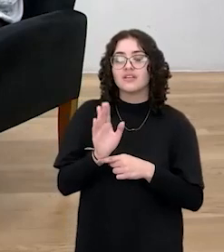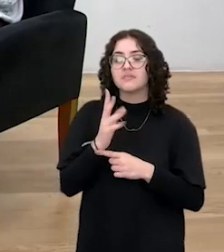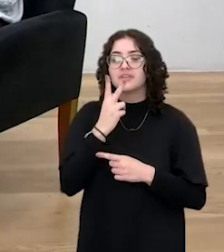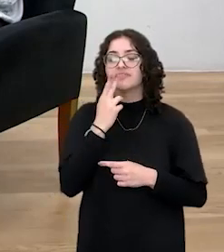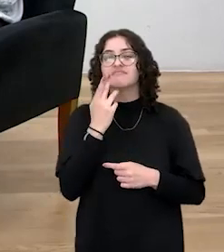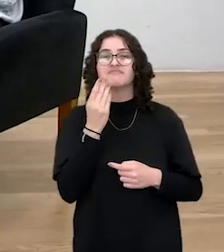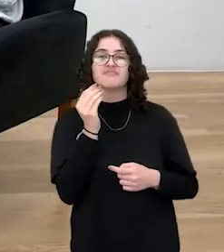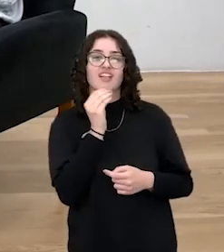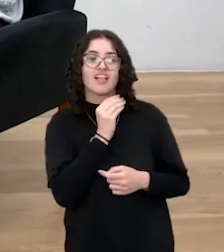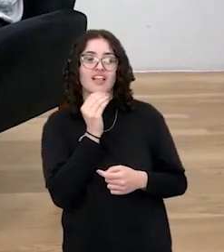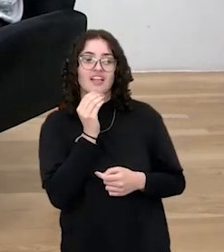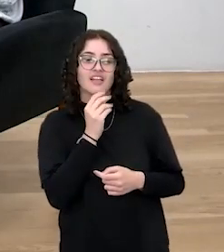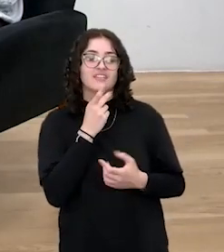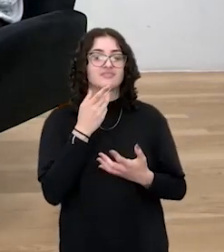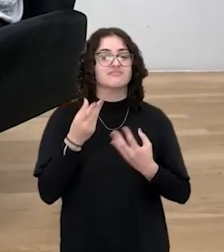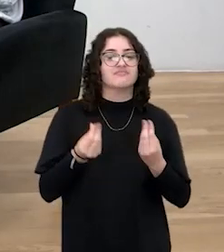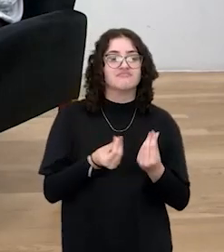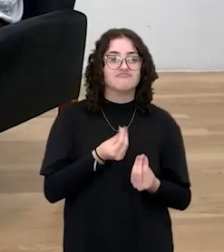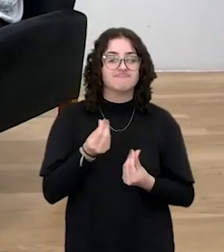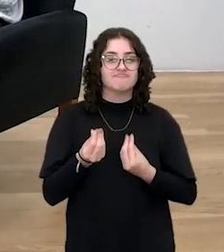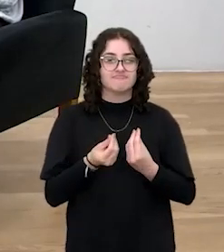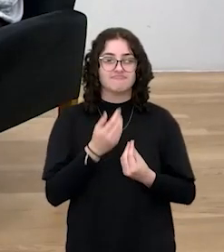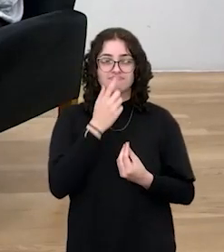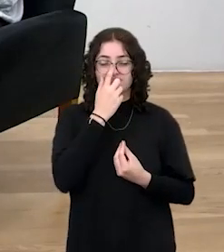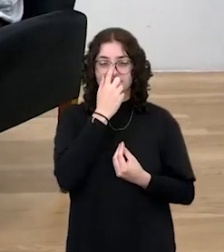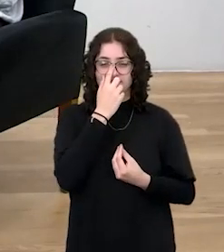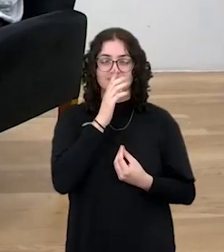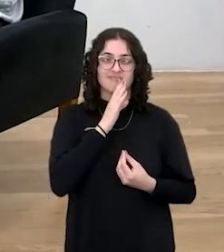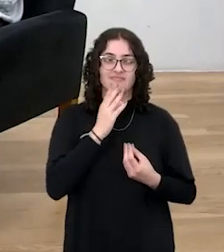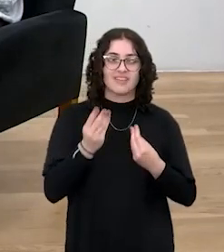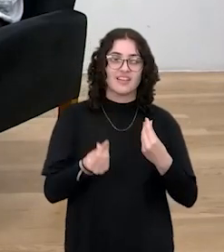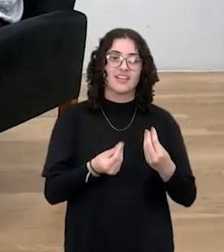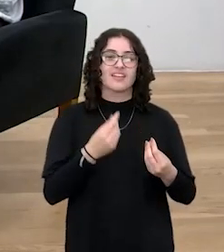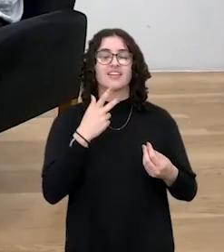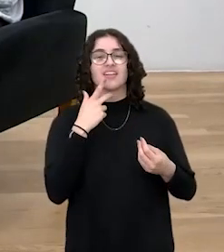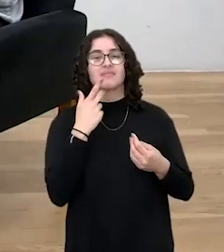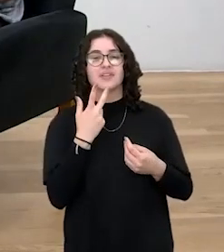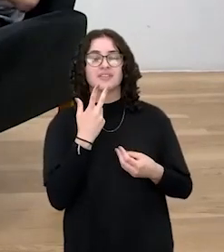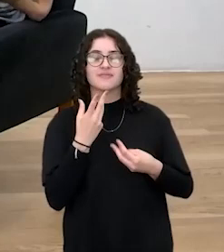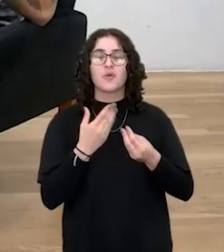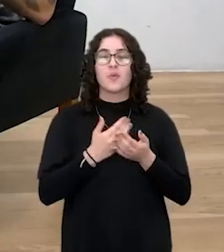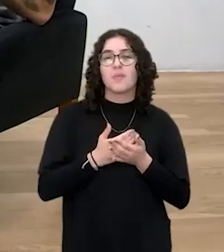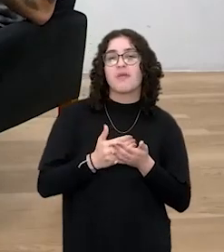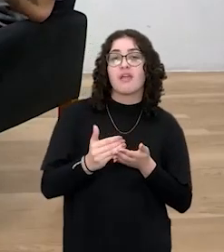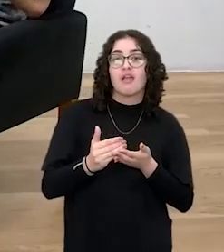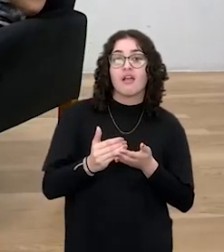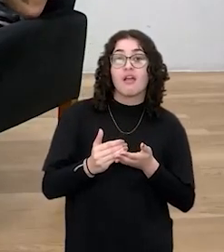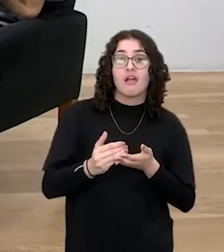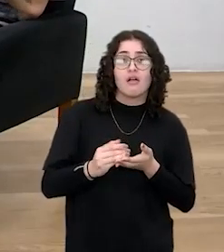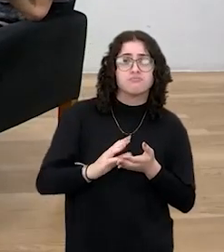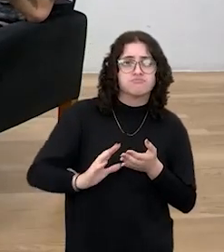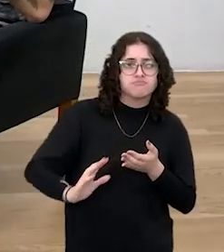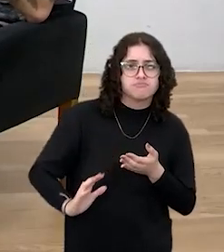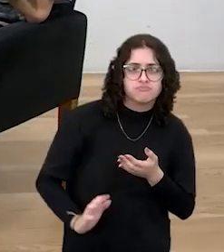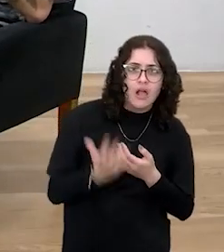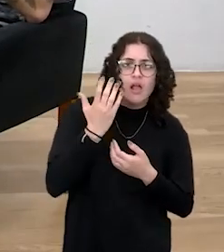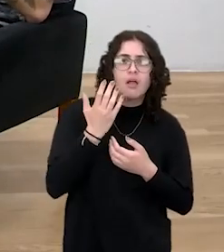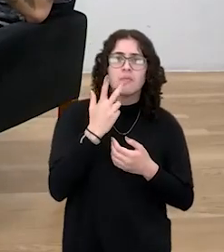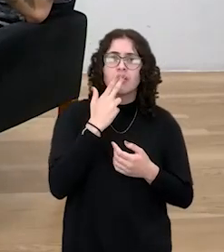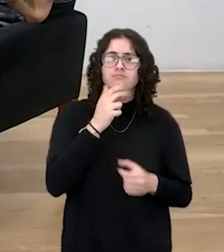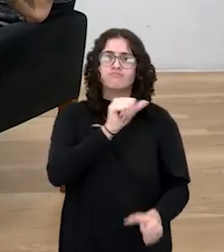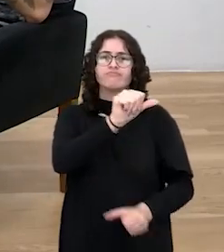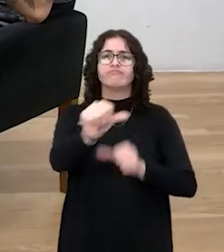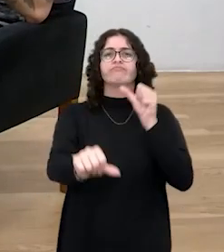bobinhos, né? Meio boy band, aquela revista Colírio, aquela coisa toda. Sim. E, de repente, deram uma